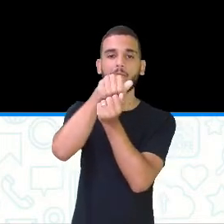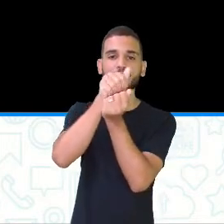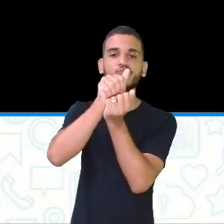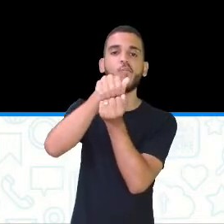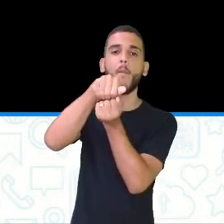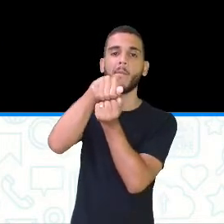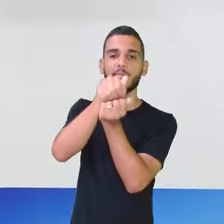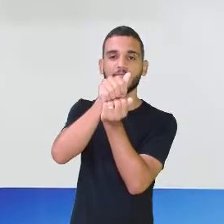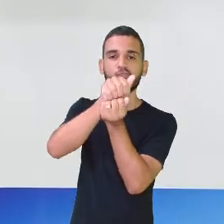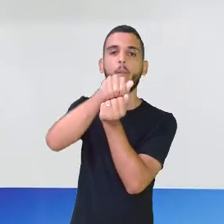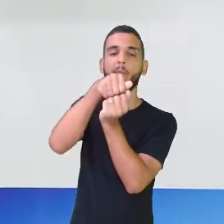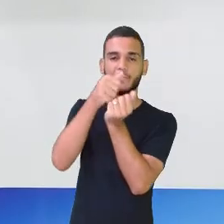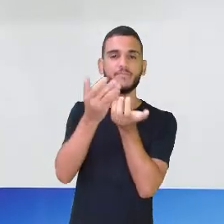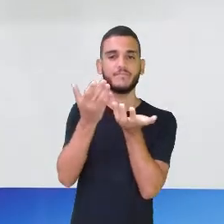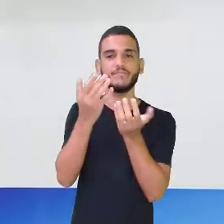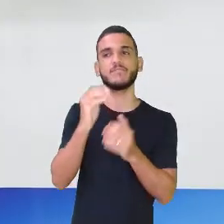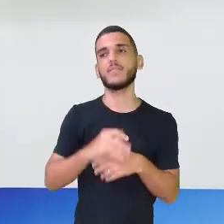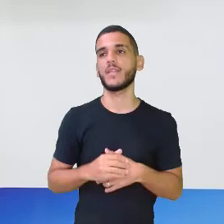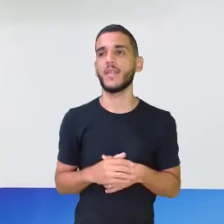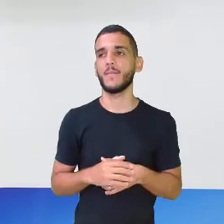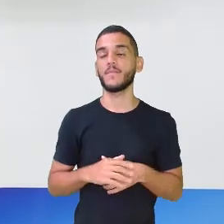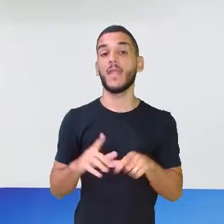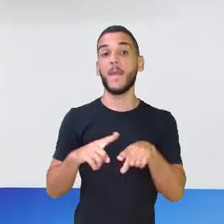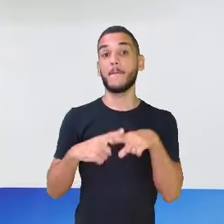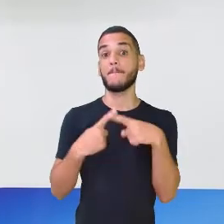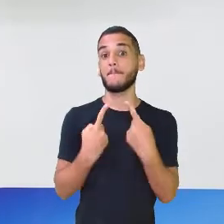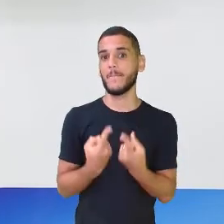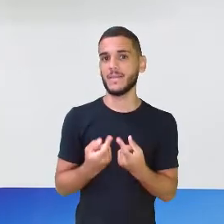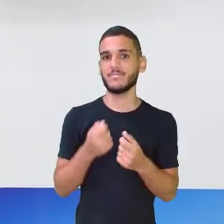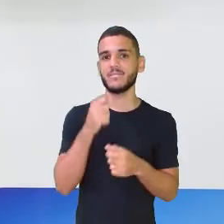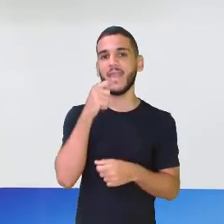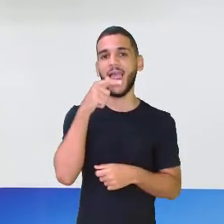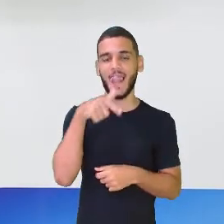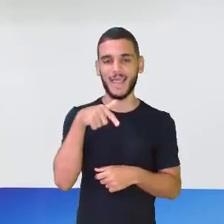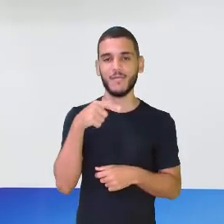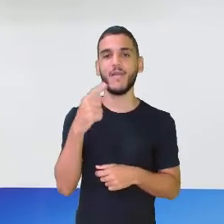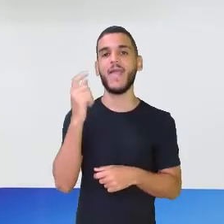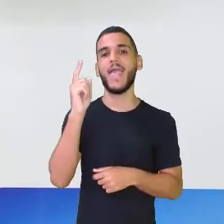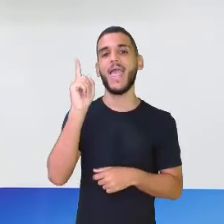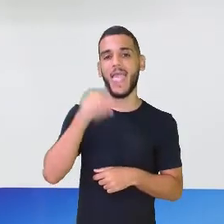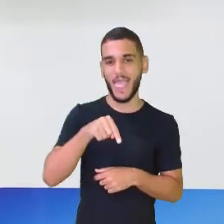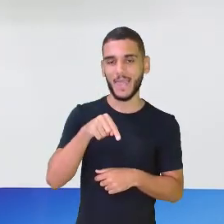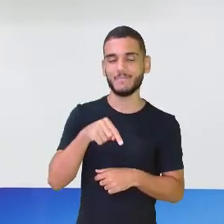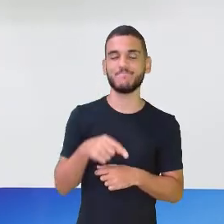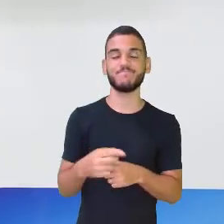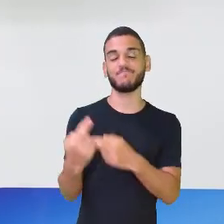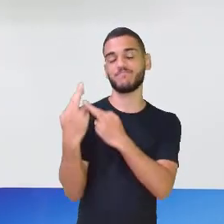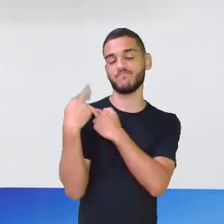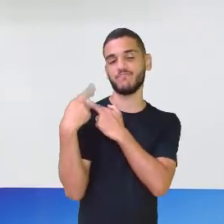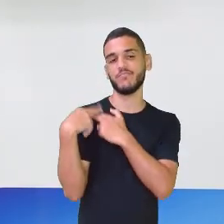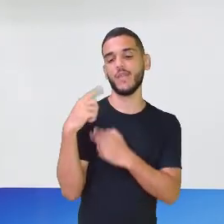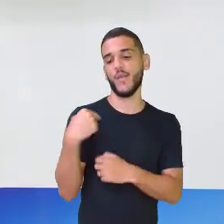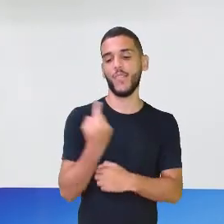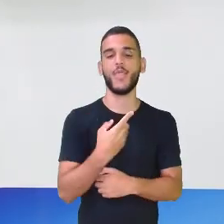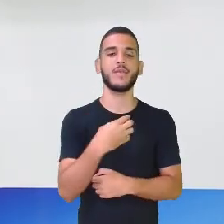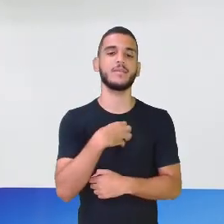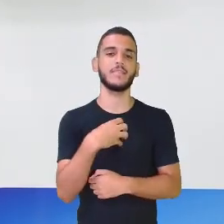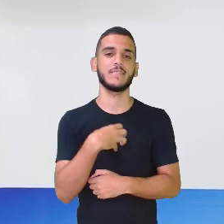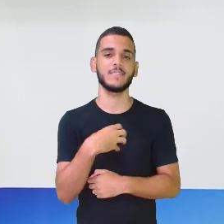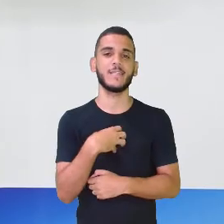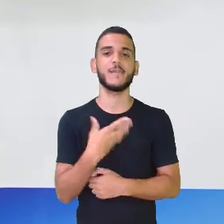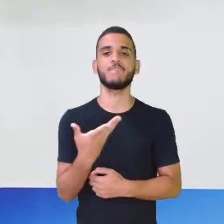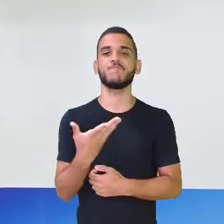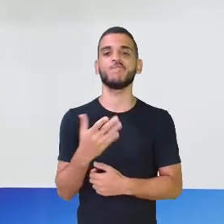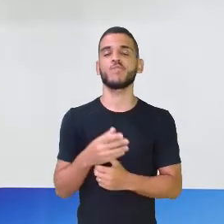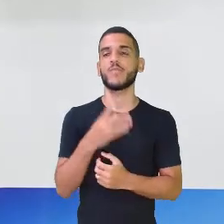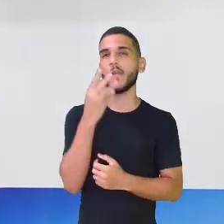nossa língua. A língua é que é responsável por a gente sentir esses gostos, essas sensações que, ó, só